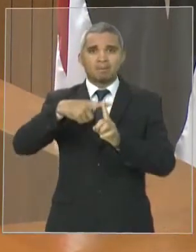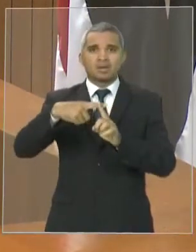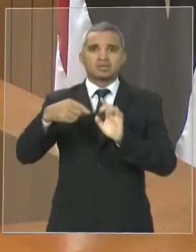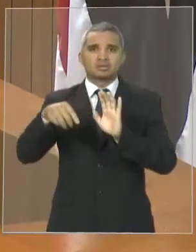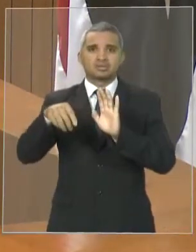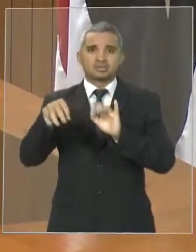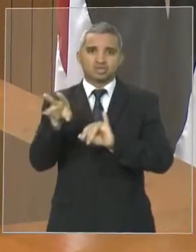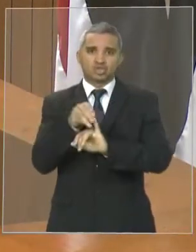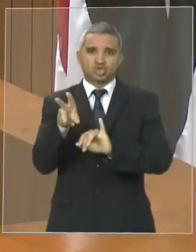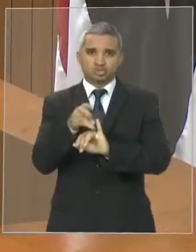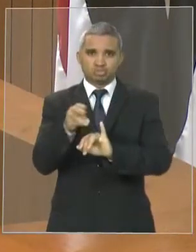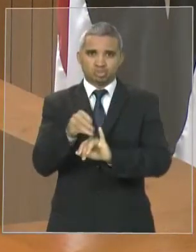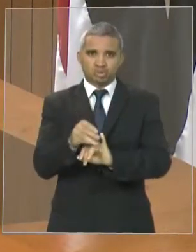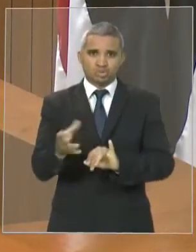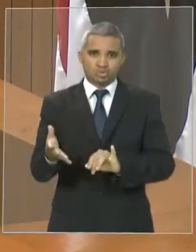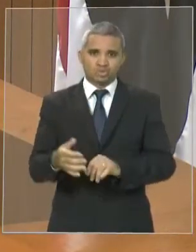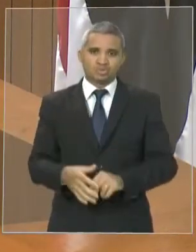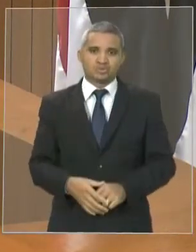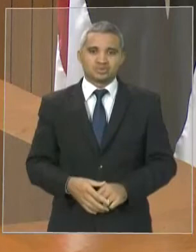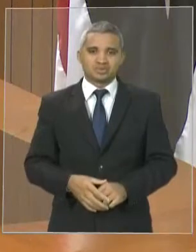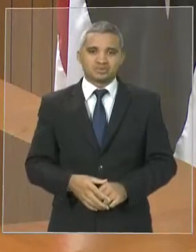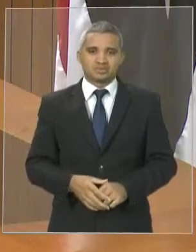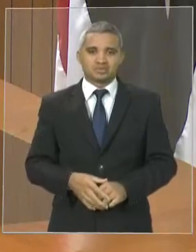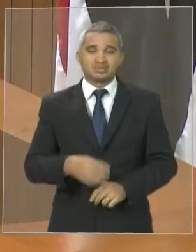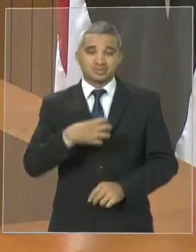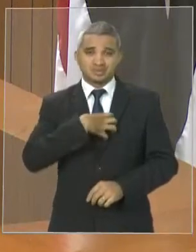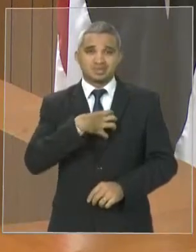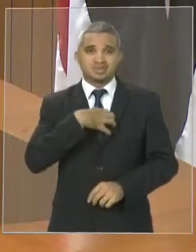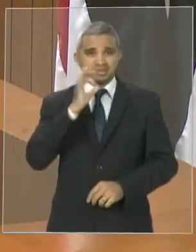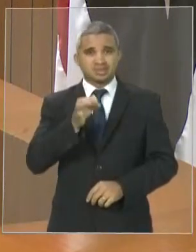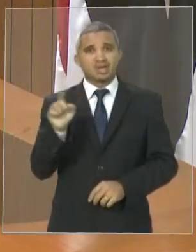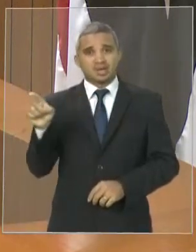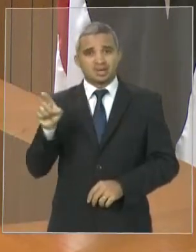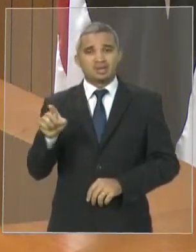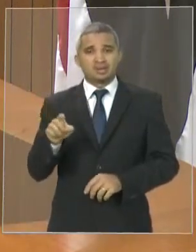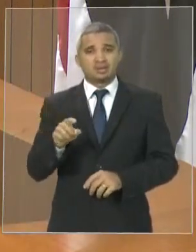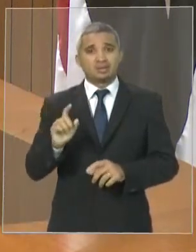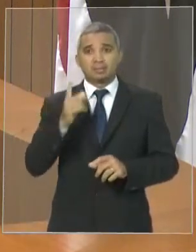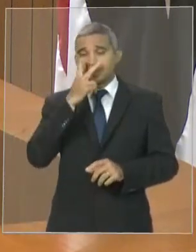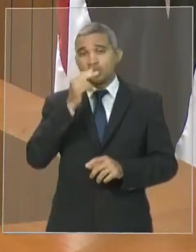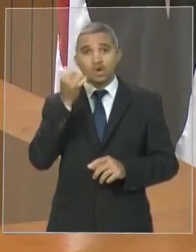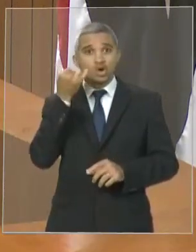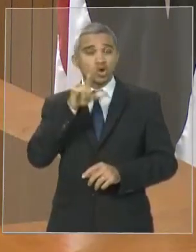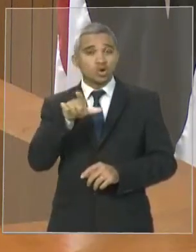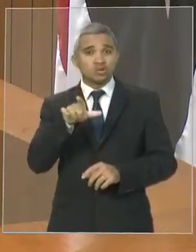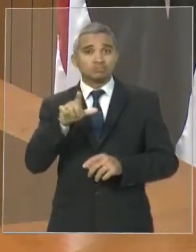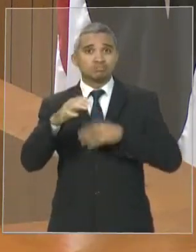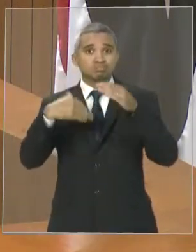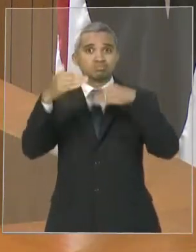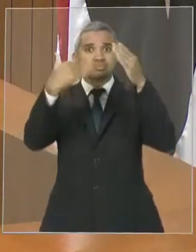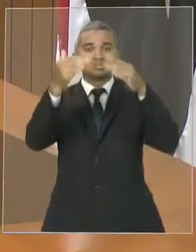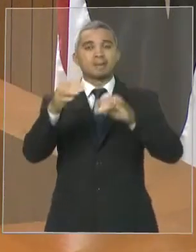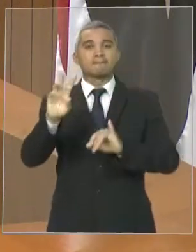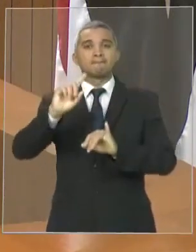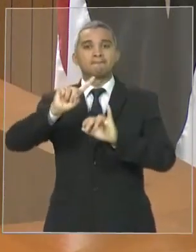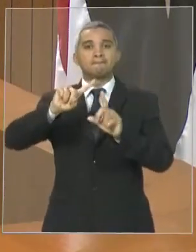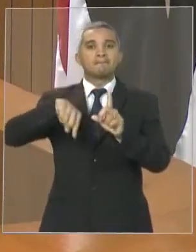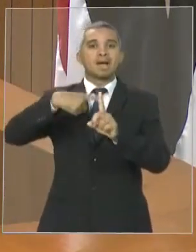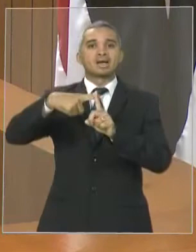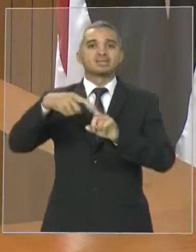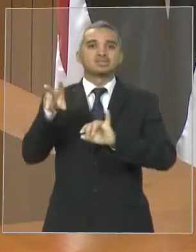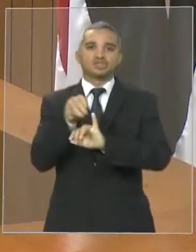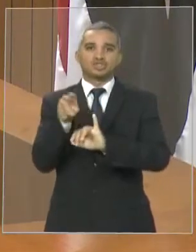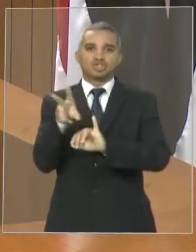Esse, com certeza, é aquele que ele mais conseguiu se destacar, deputado Max Barros. É exatamente no programa Mais Impostos,